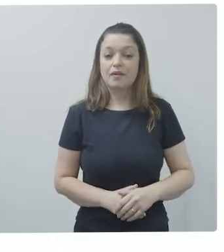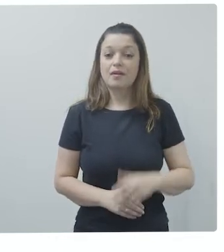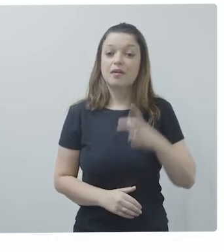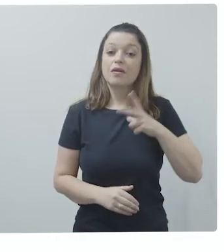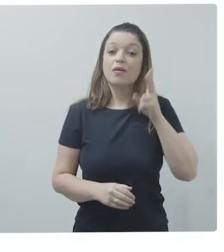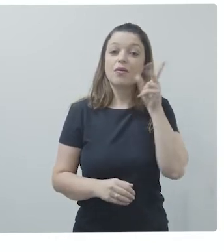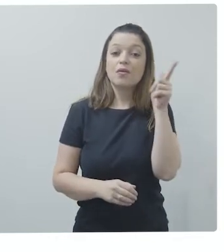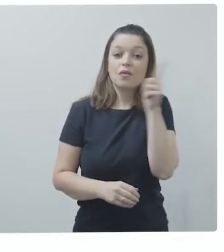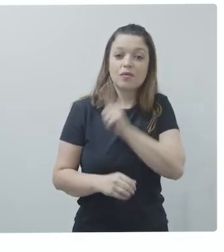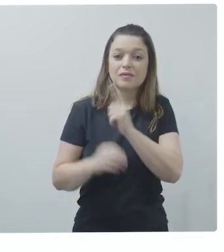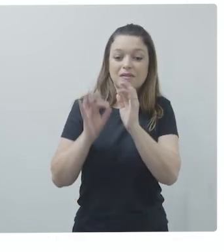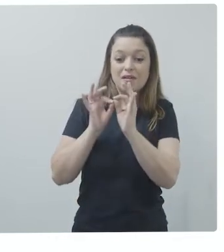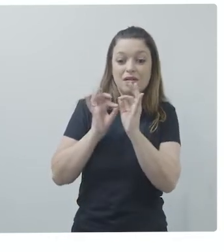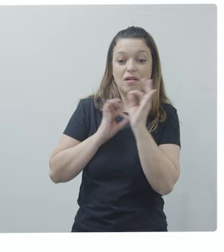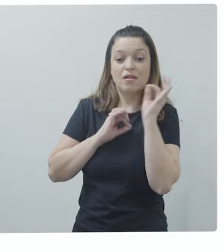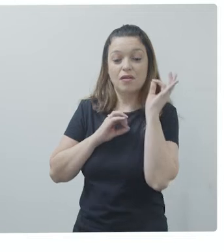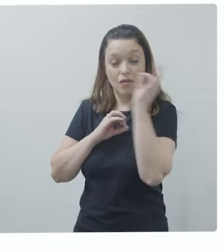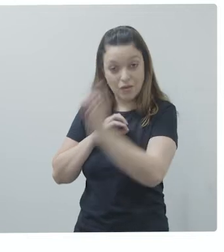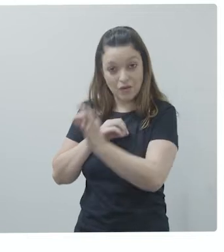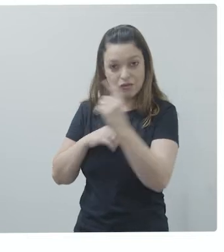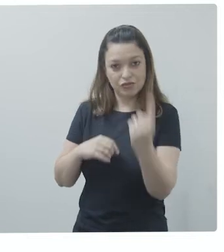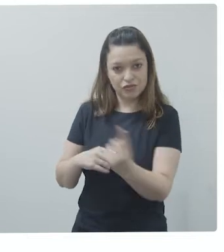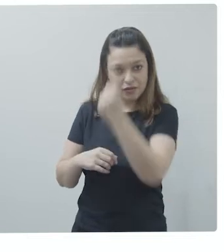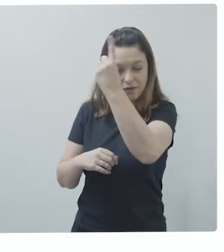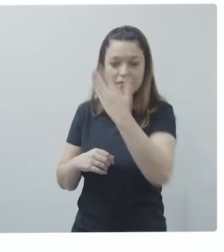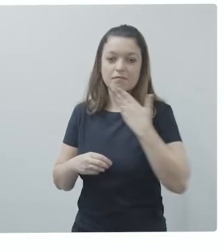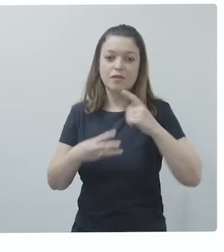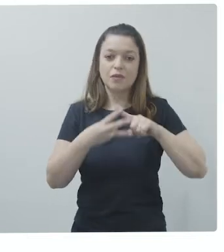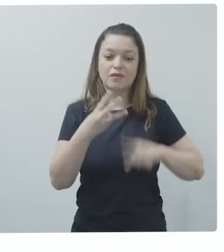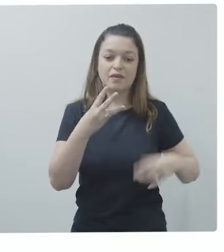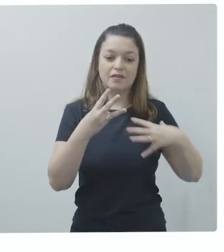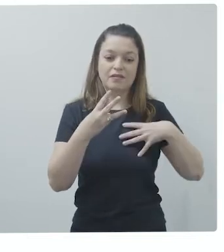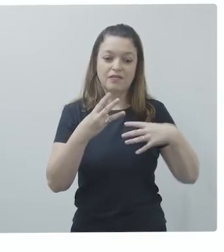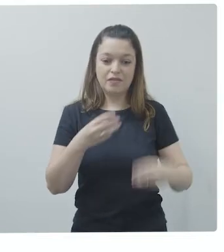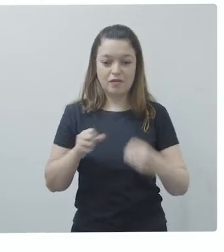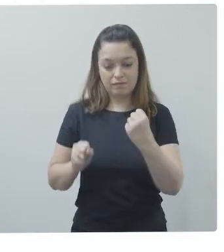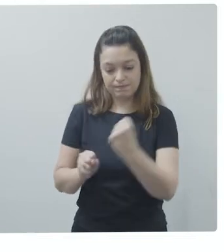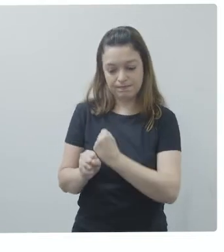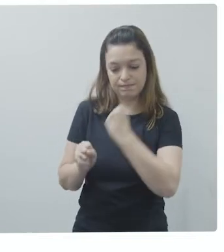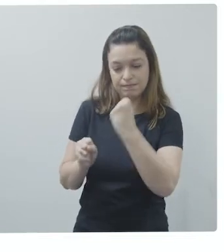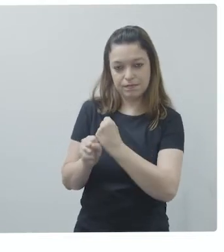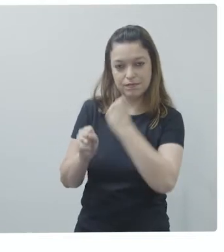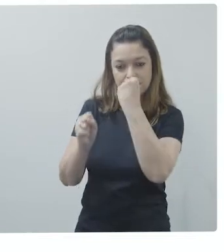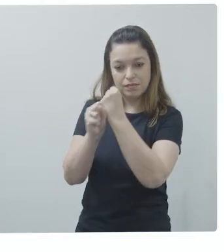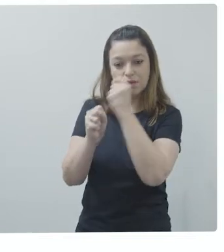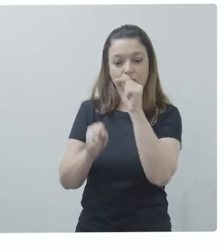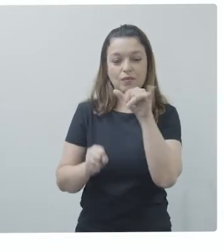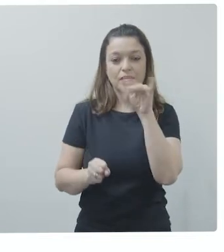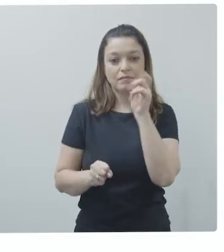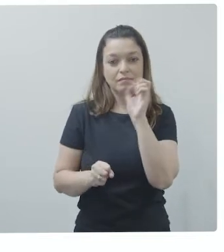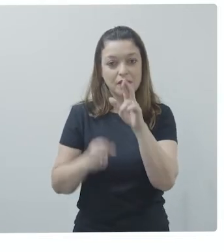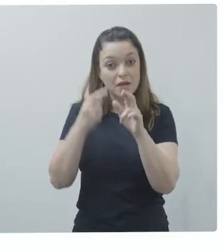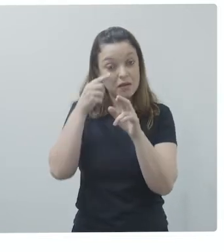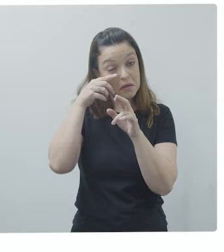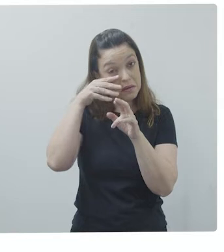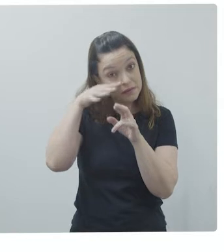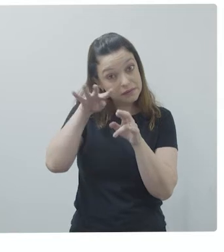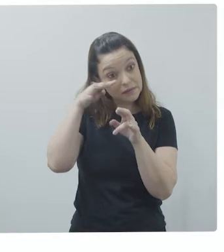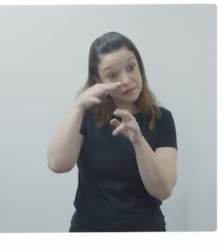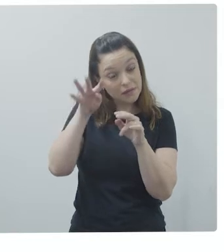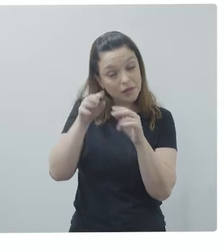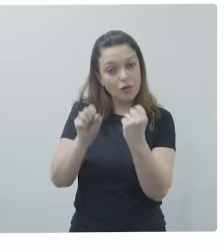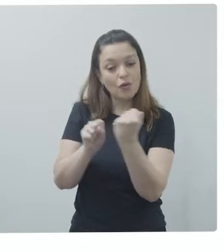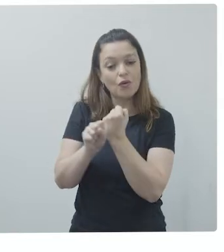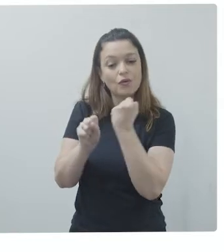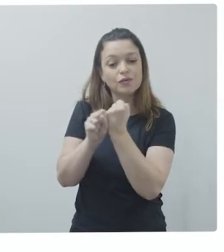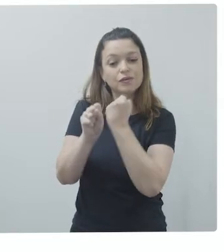afastados, Odin, Vili e Vê ergueram um muro a partir dos cílios de Ymir, construindo-o em torno da